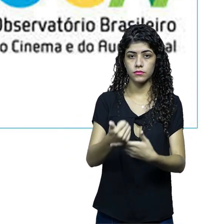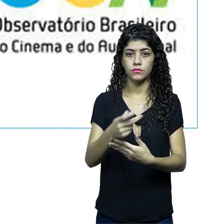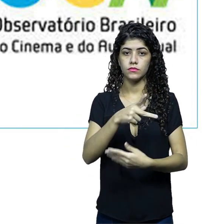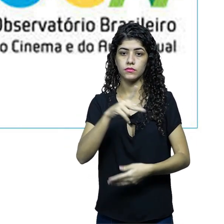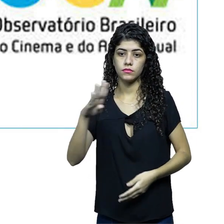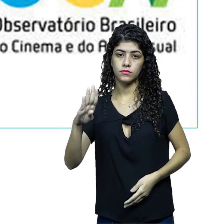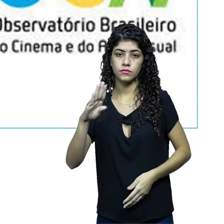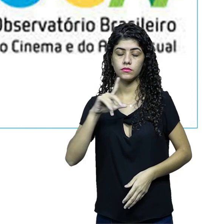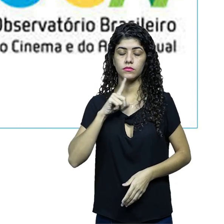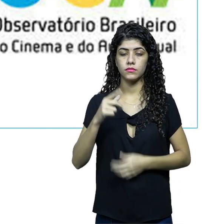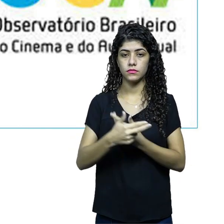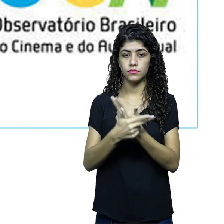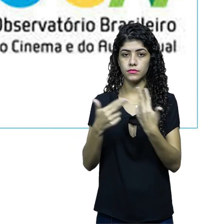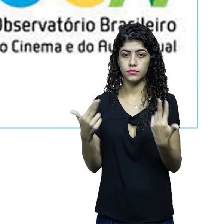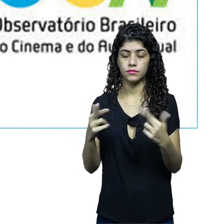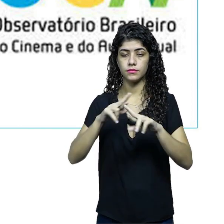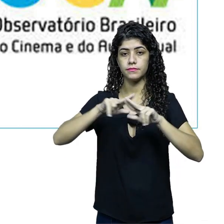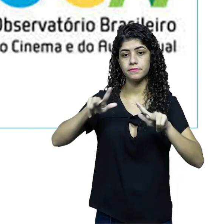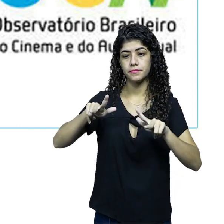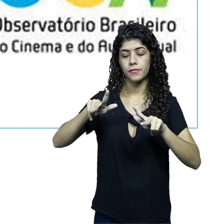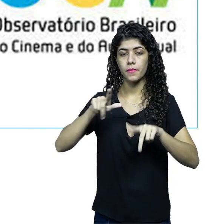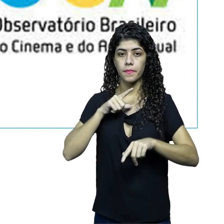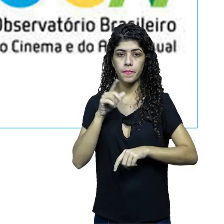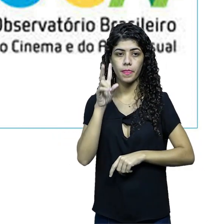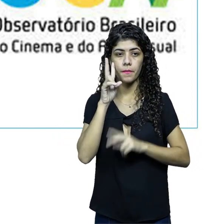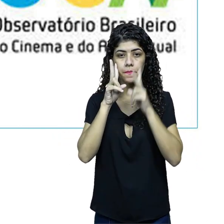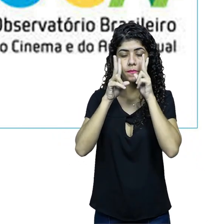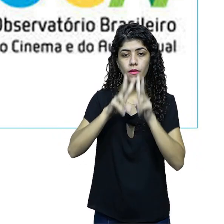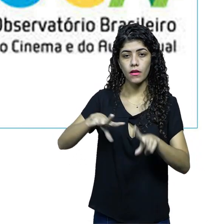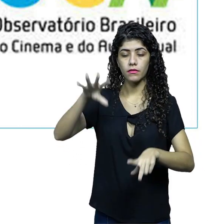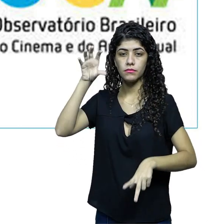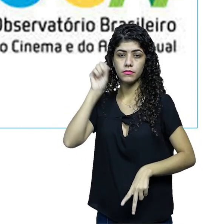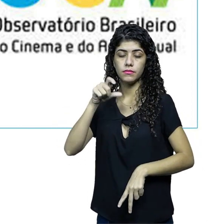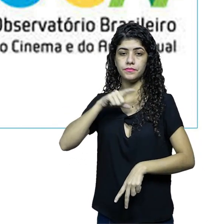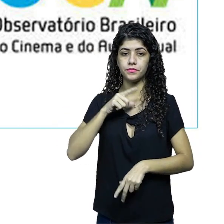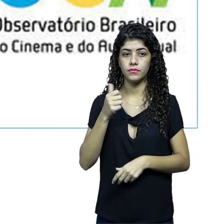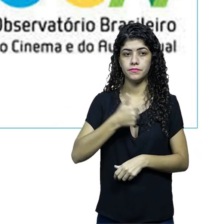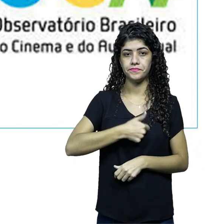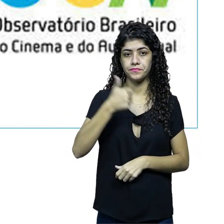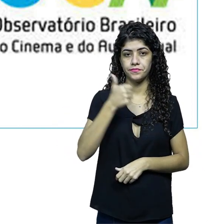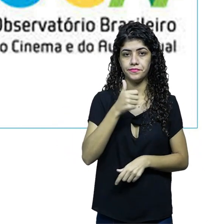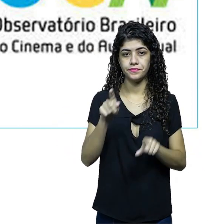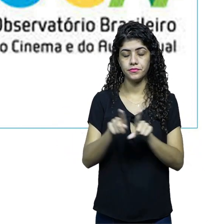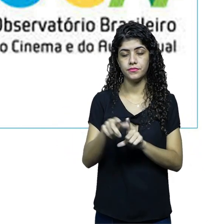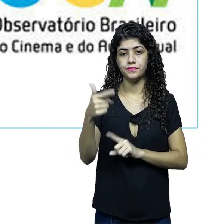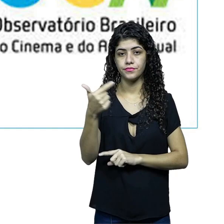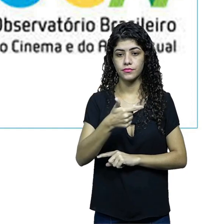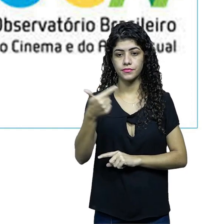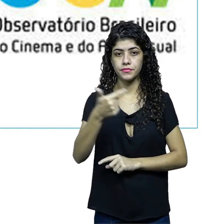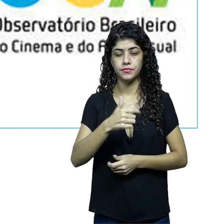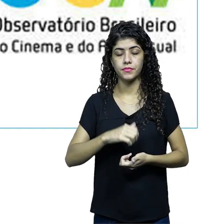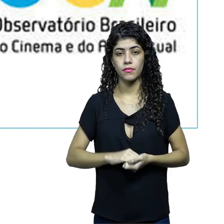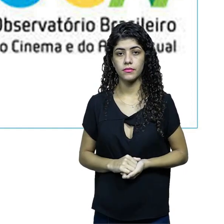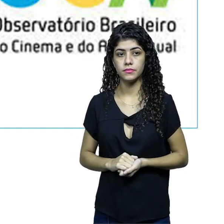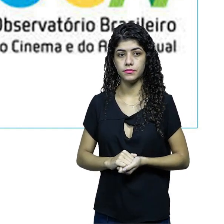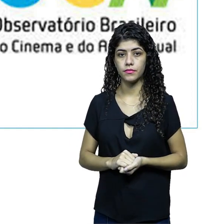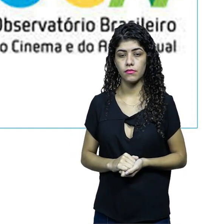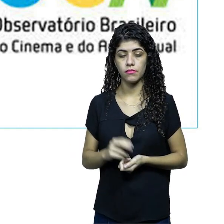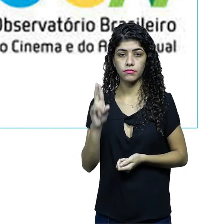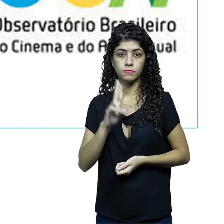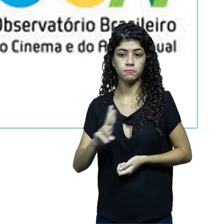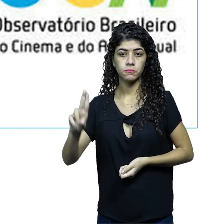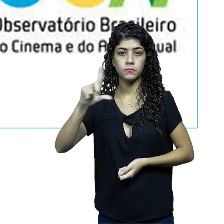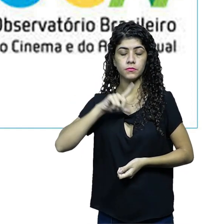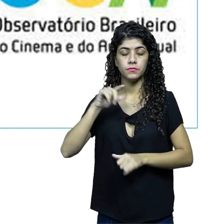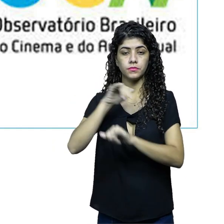recursos públicos apresentam os dados referentes aos diferentes segmentos do audiovisual originados de fontes primárias e